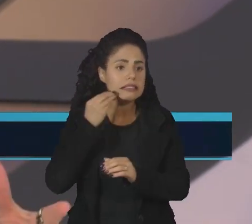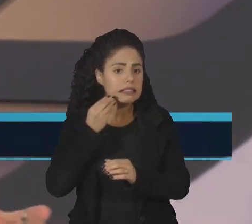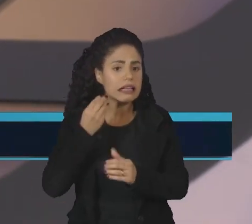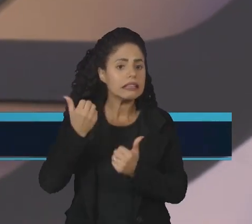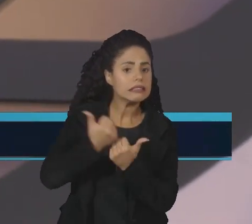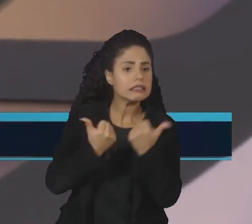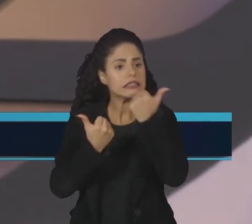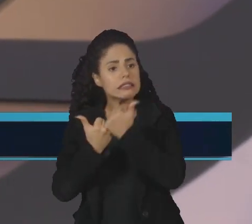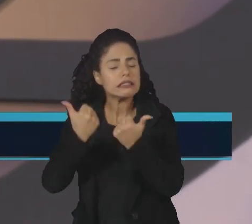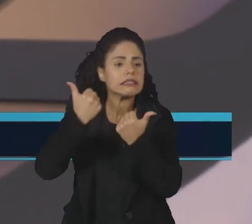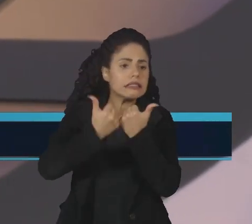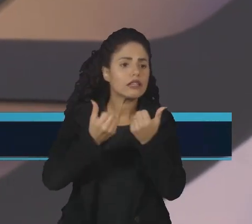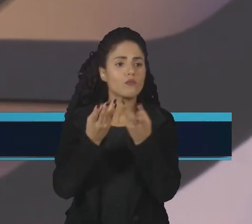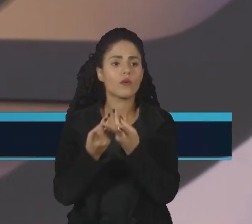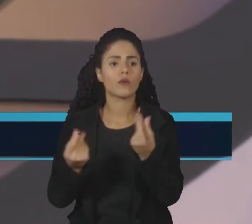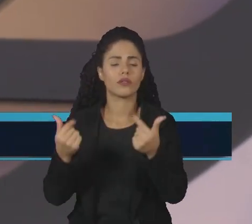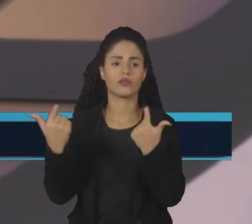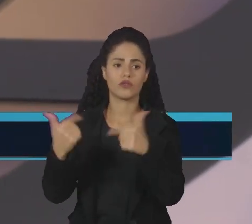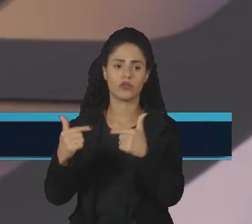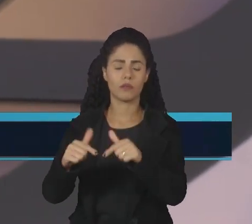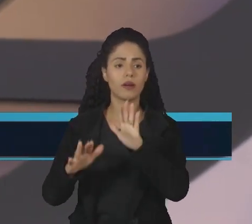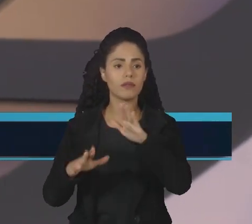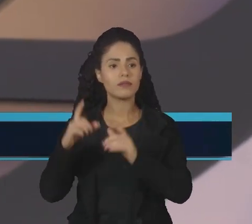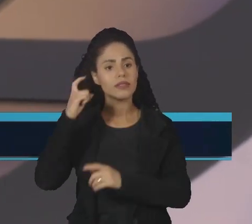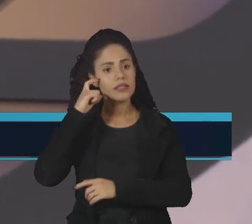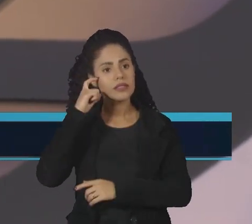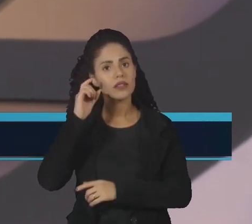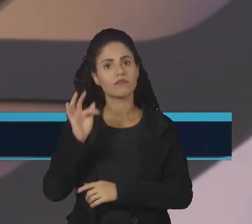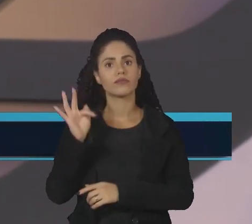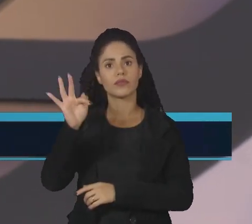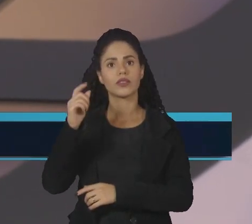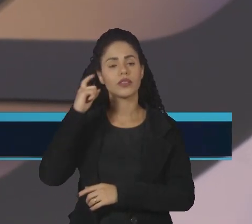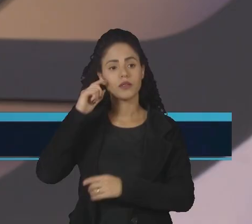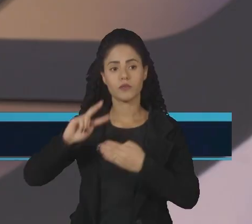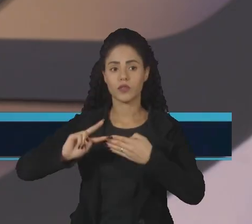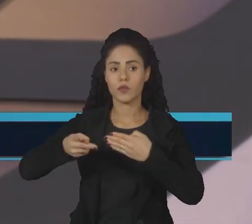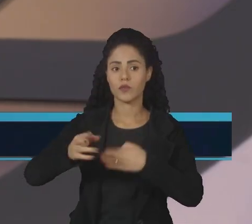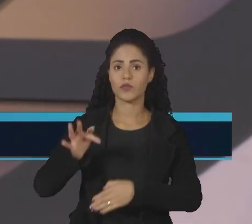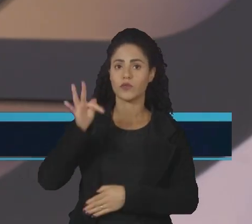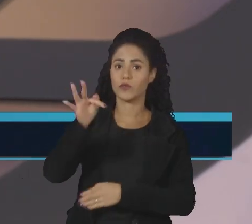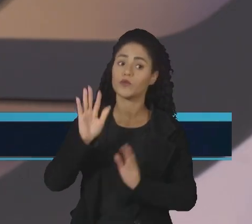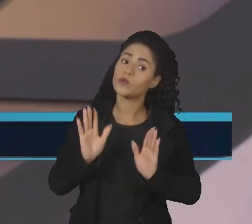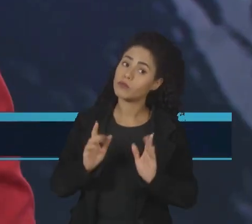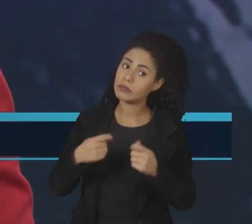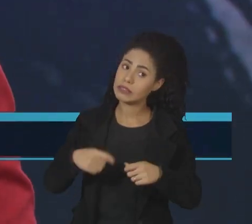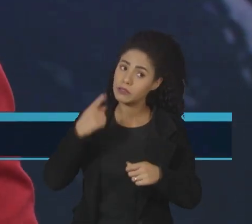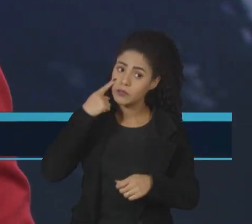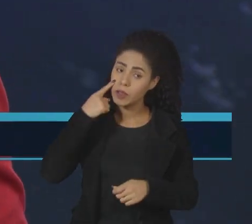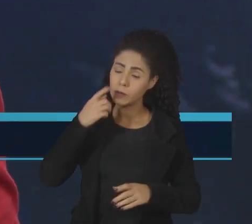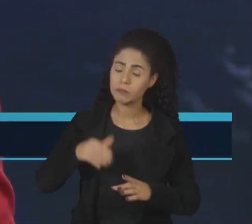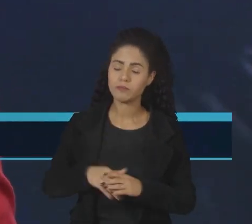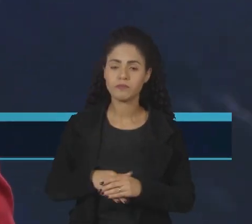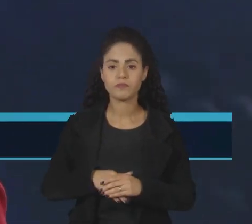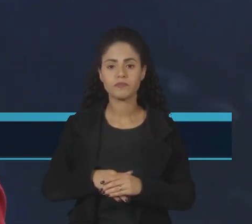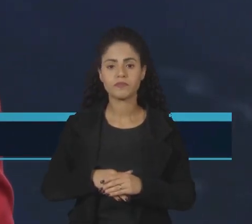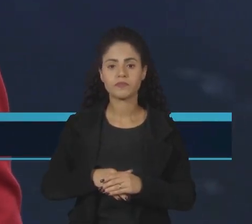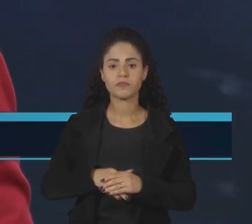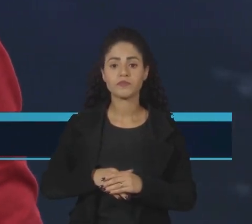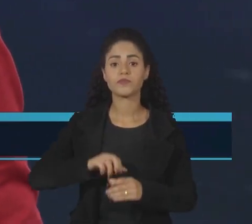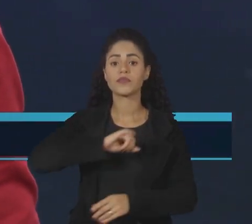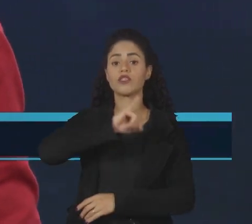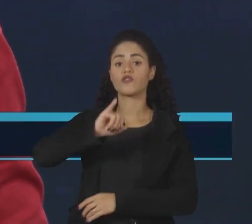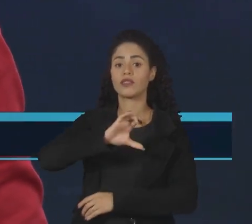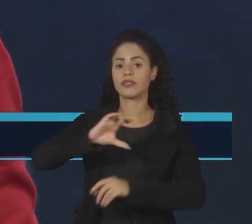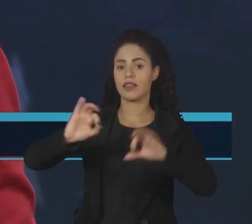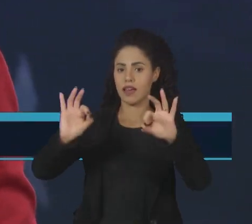por boas condições de trabalho, eu acho que é positiva, mas tem que enxergar um pouco melhor as consequências ainda gerais disso. E logo após o Jornal da